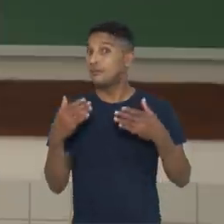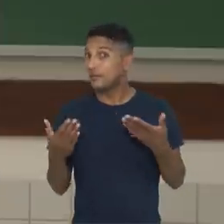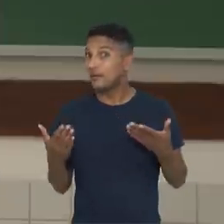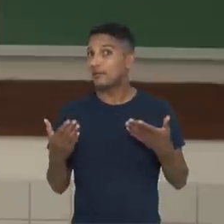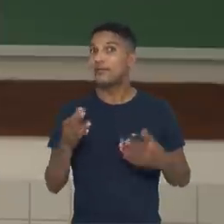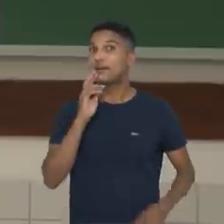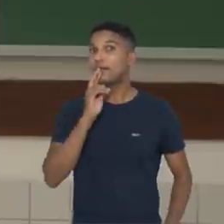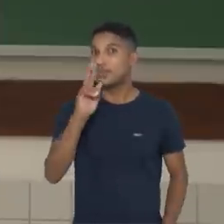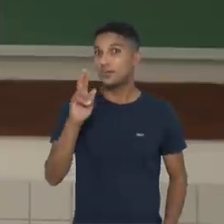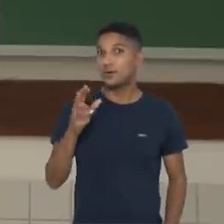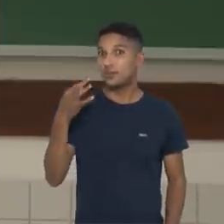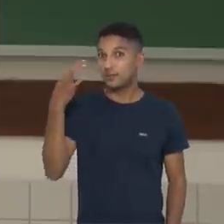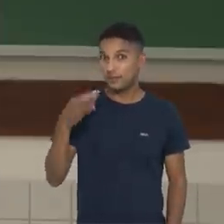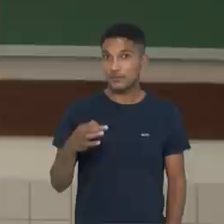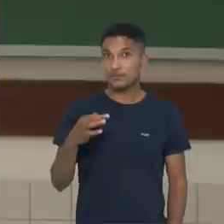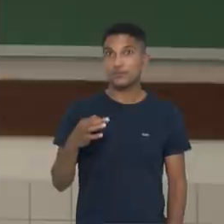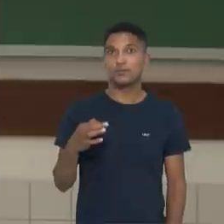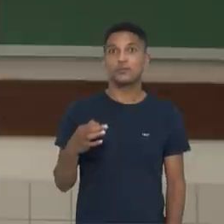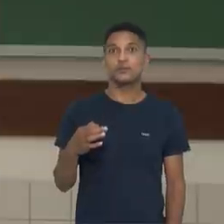Vamos à resposta correta?